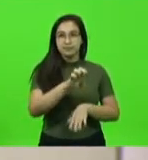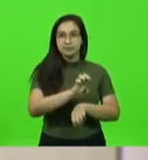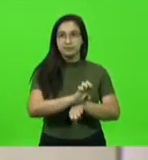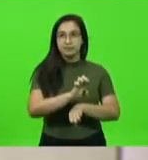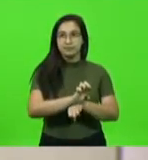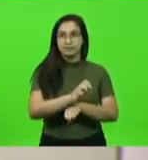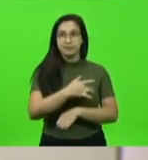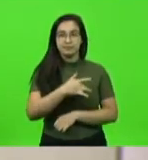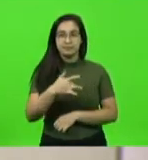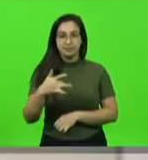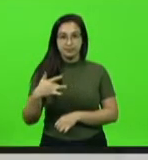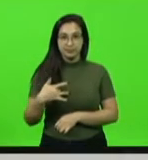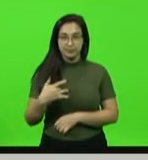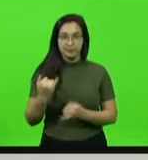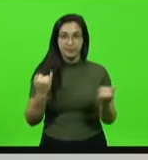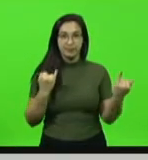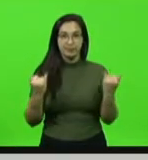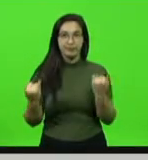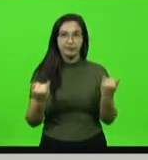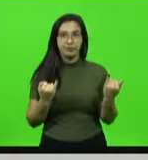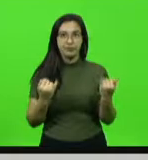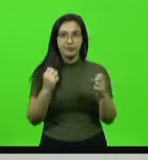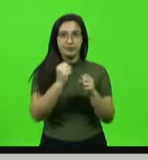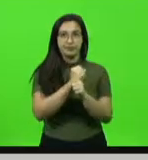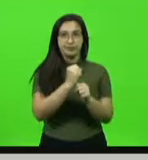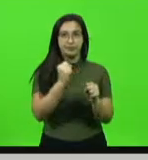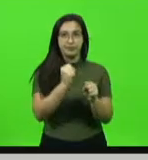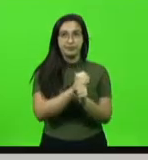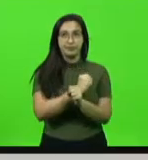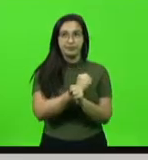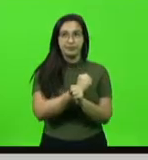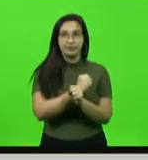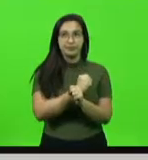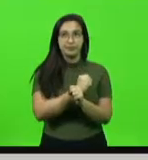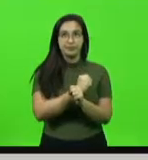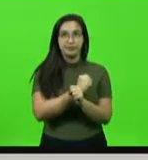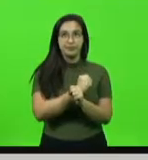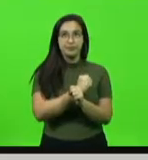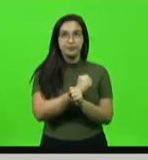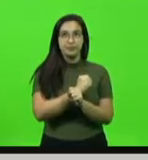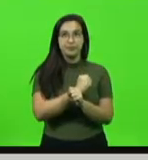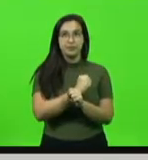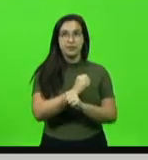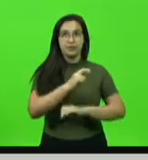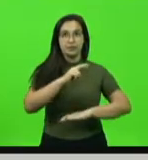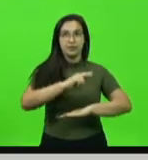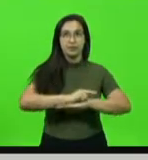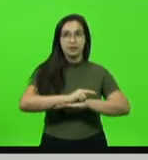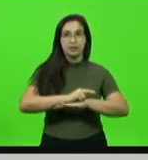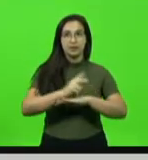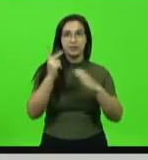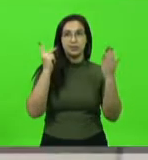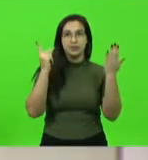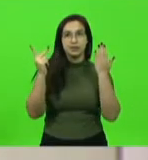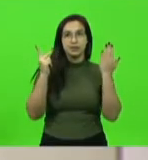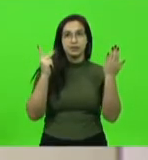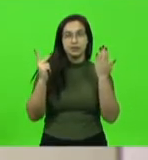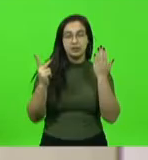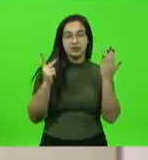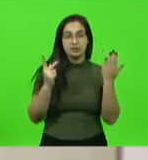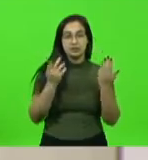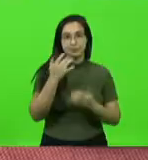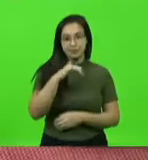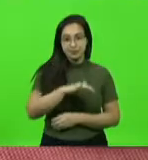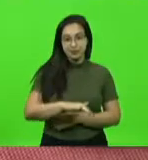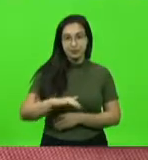Saúde informações acerca da obra de internação psiquiátrica do Hospital Infantil Joana de Gusmão. Em